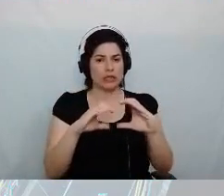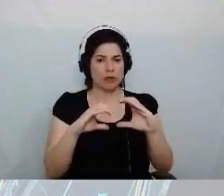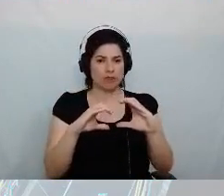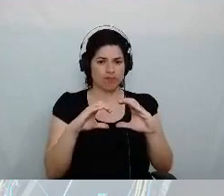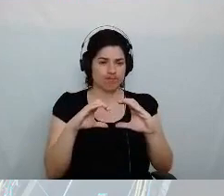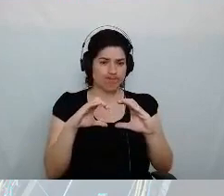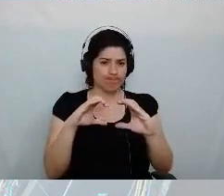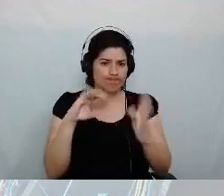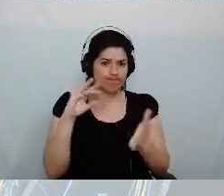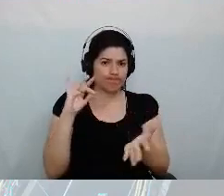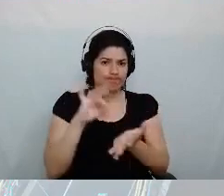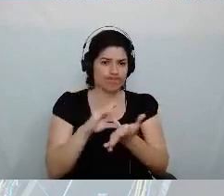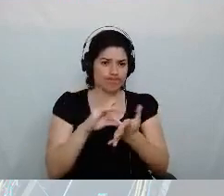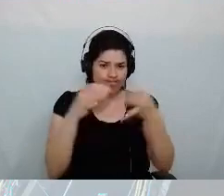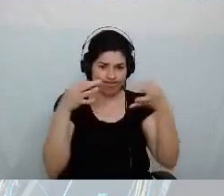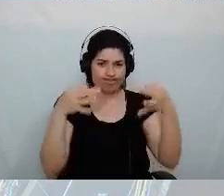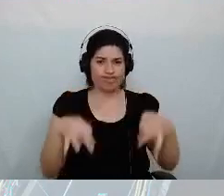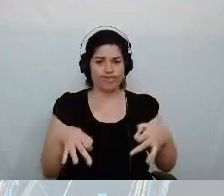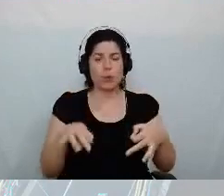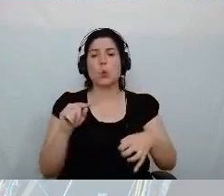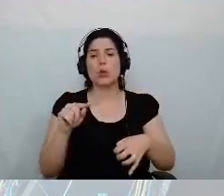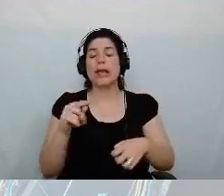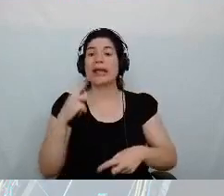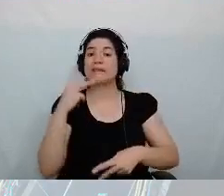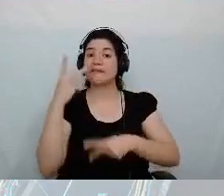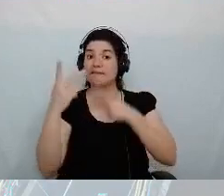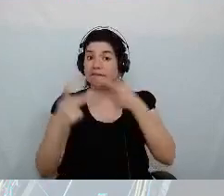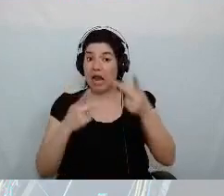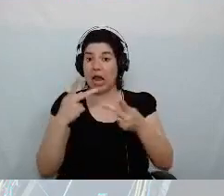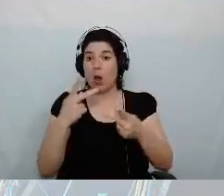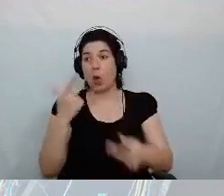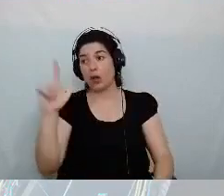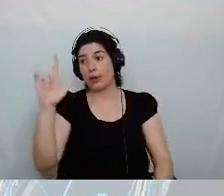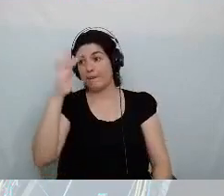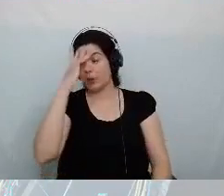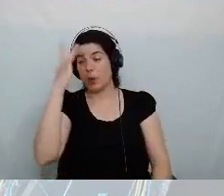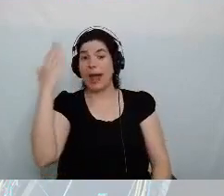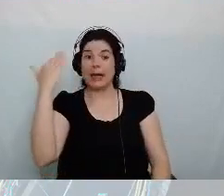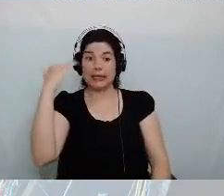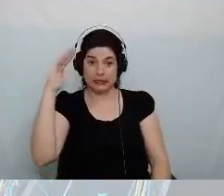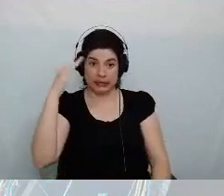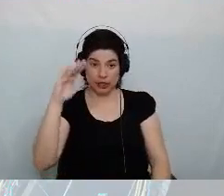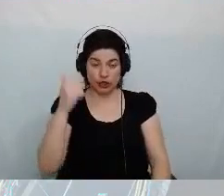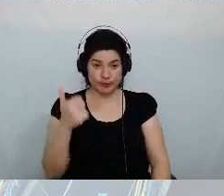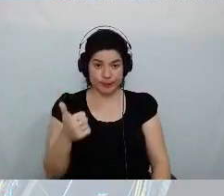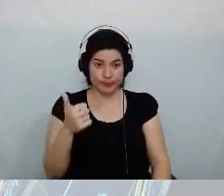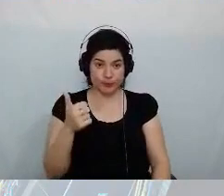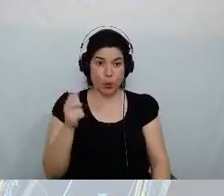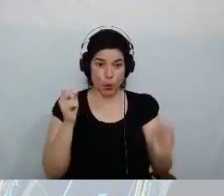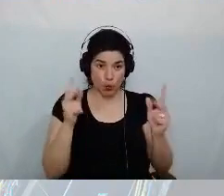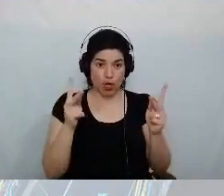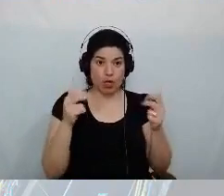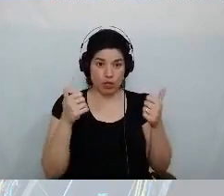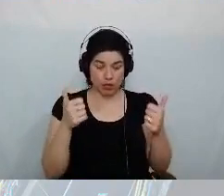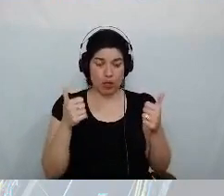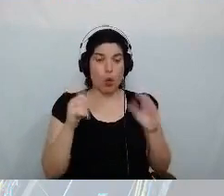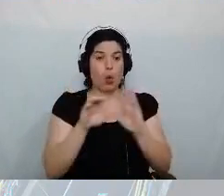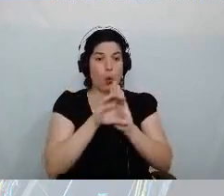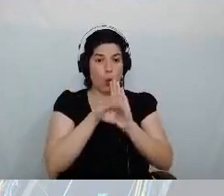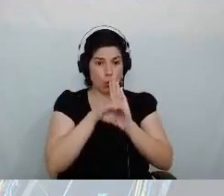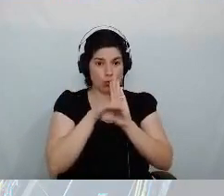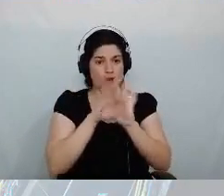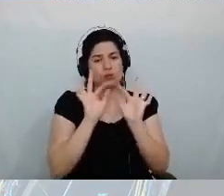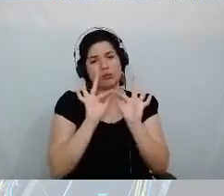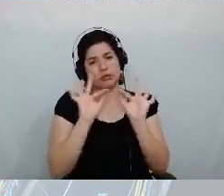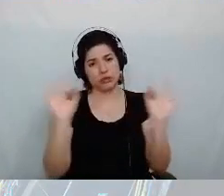eficiente é o ato de falar e ser compreendido. Beleza? Tranquilo? Conceito simples?